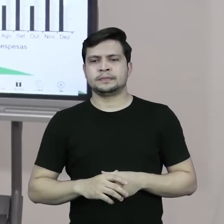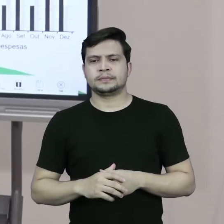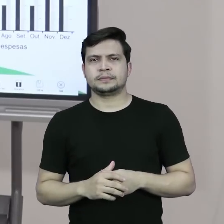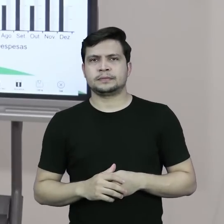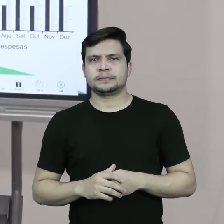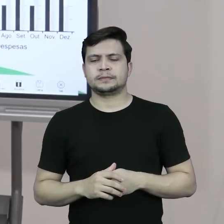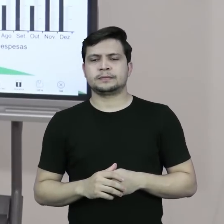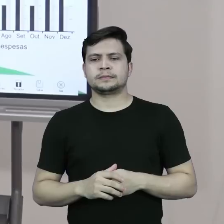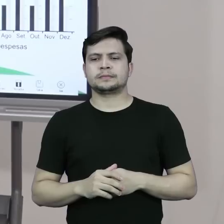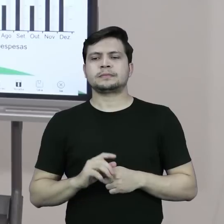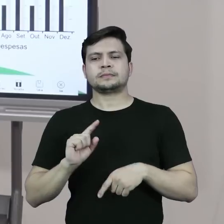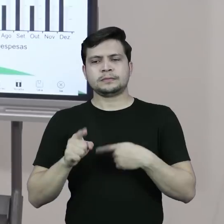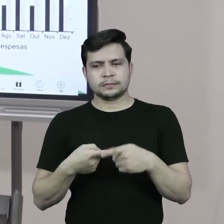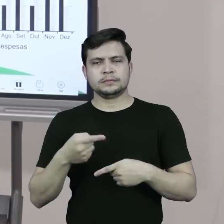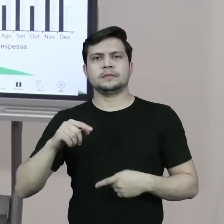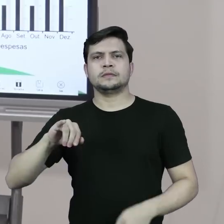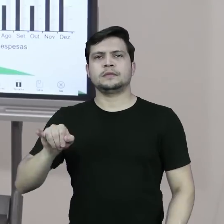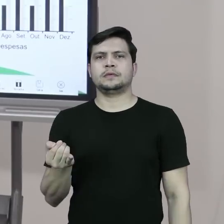6,5.